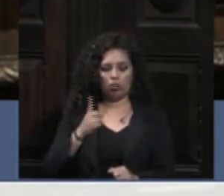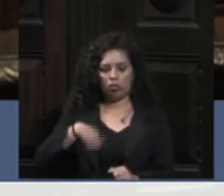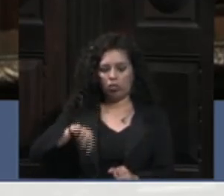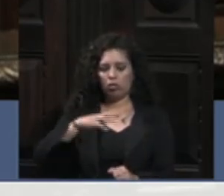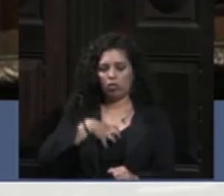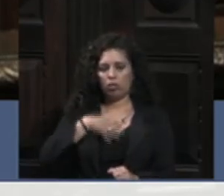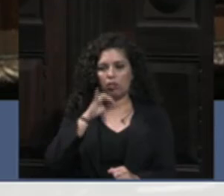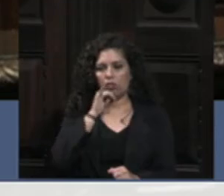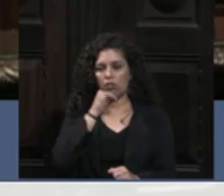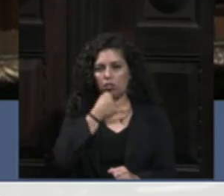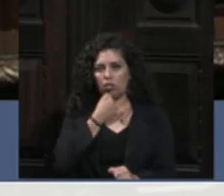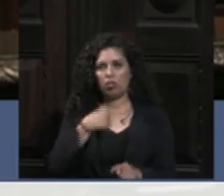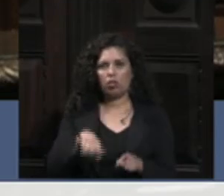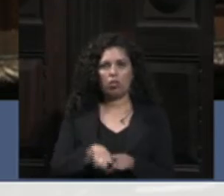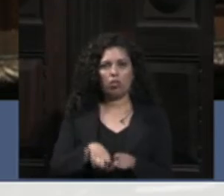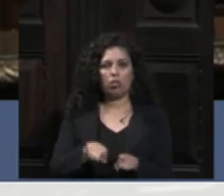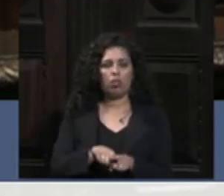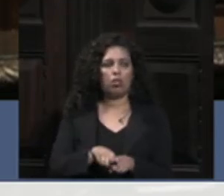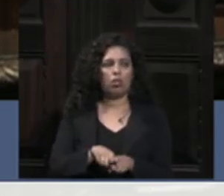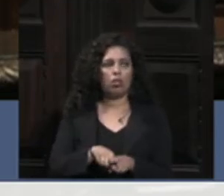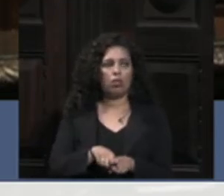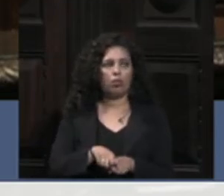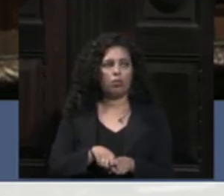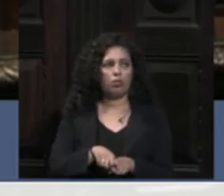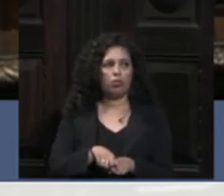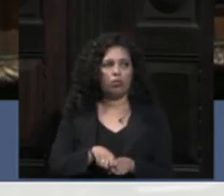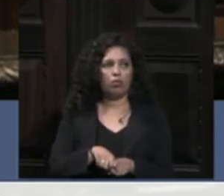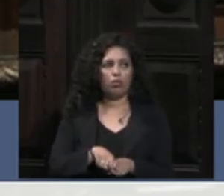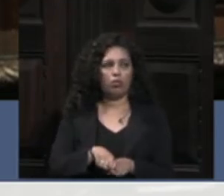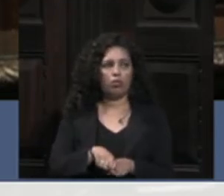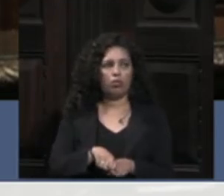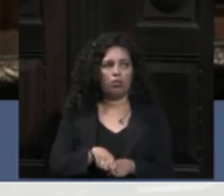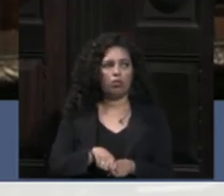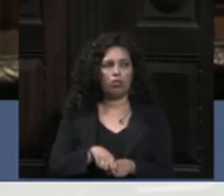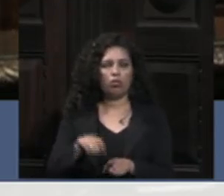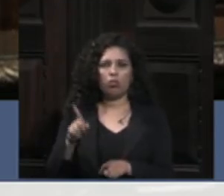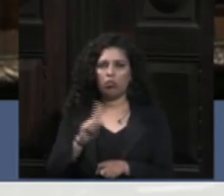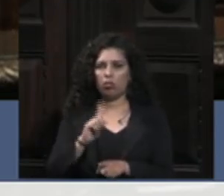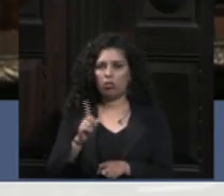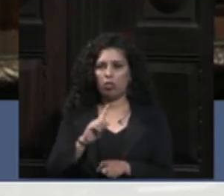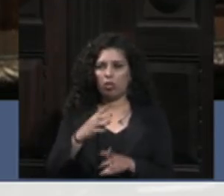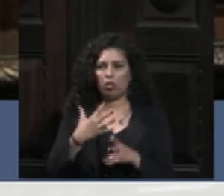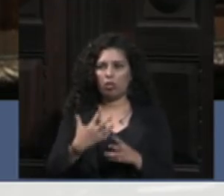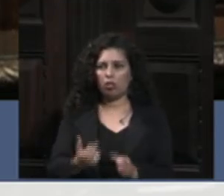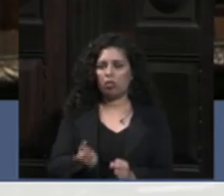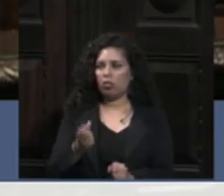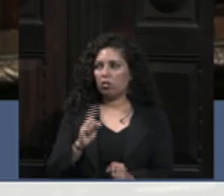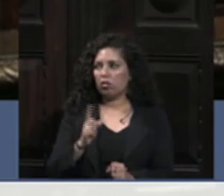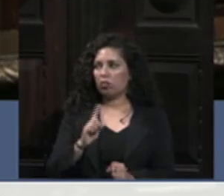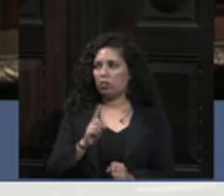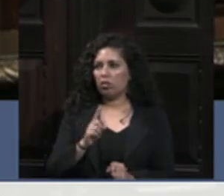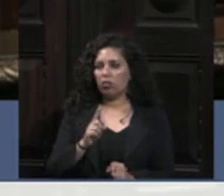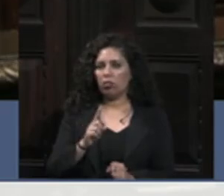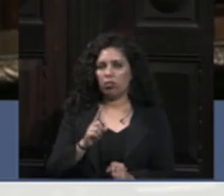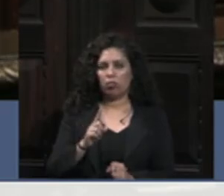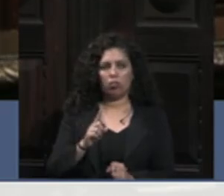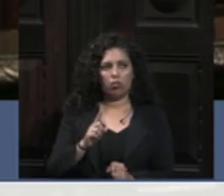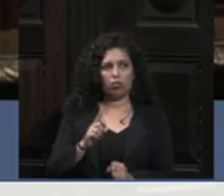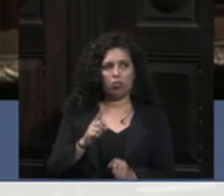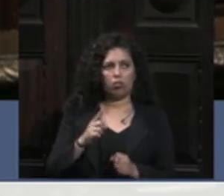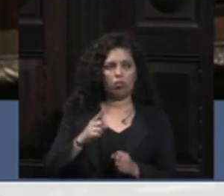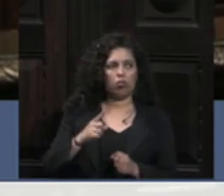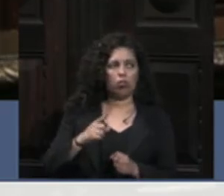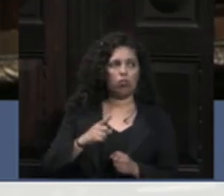lamentar e não reconhecer de forma este tipo de atitude como se